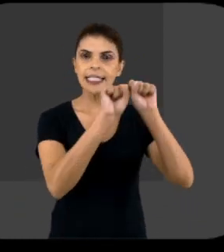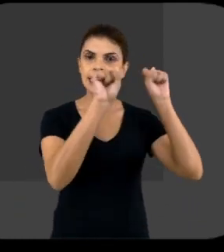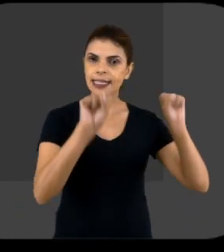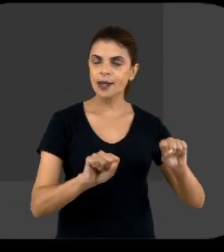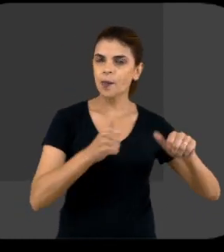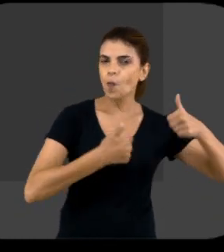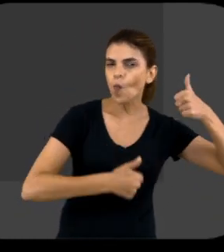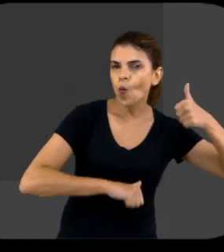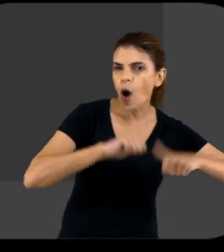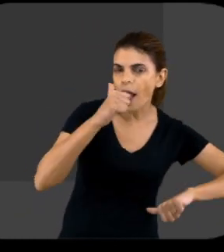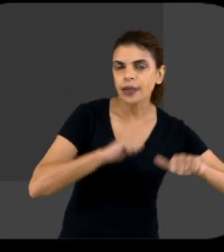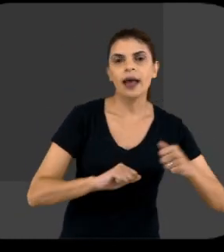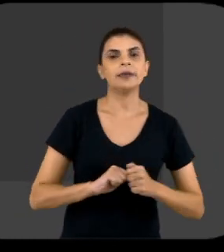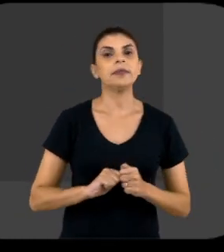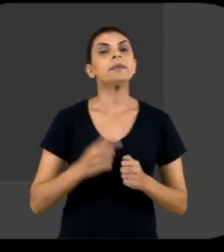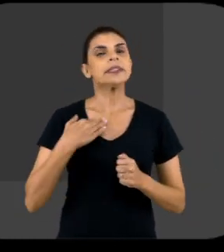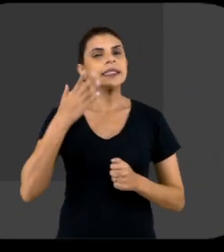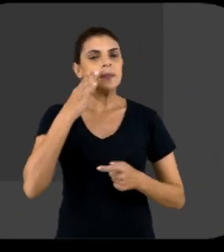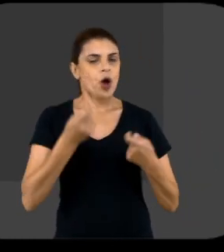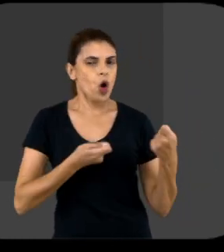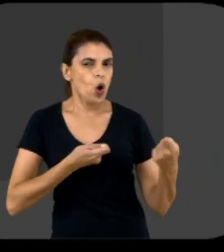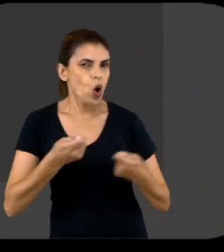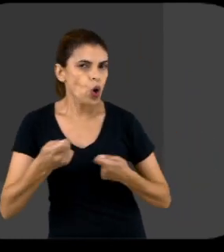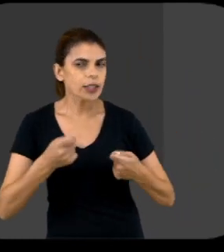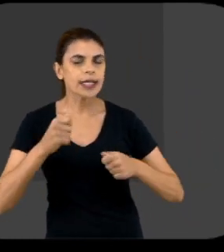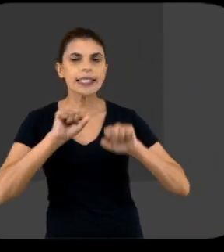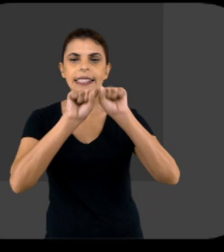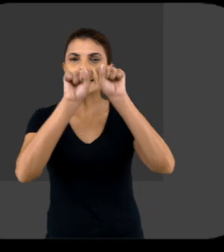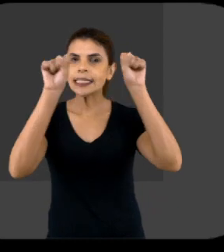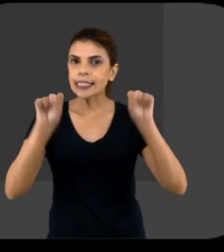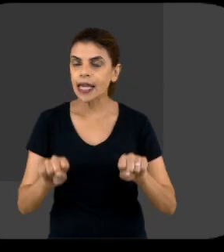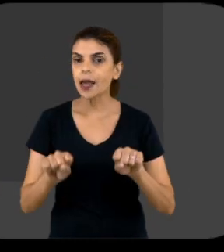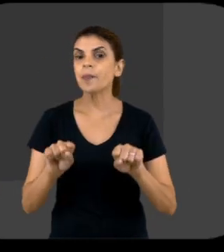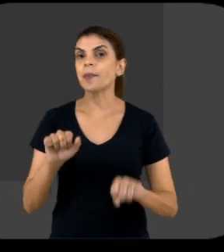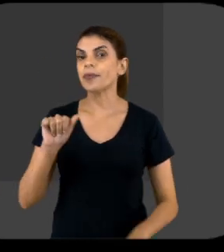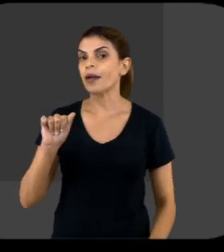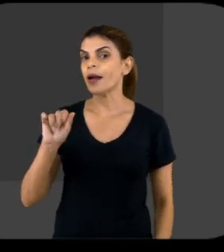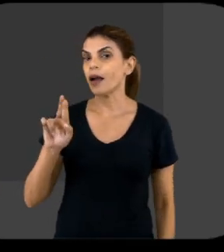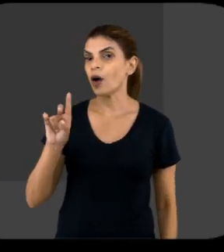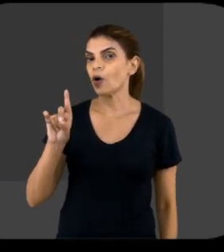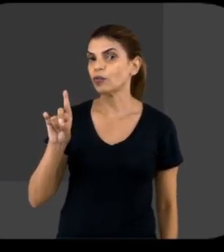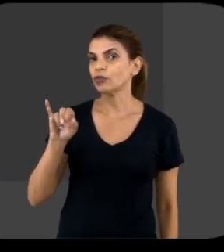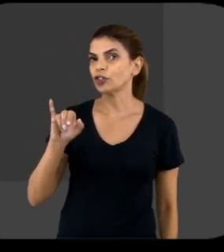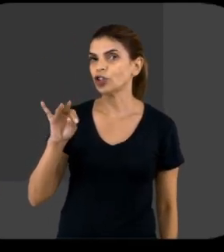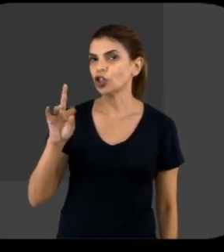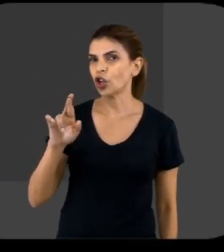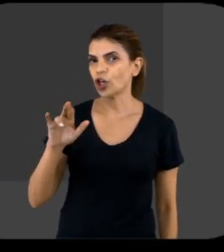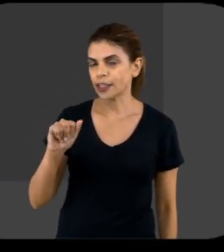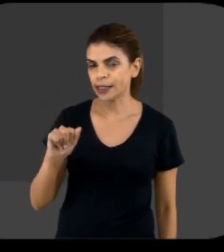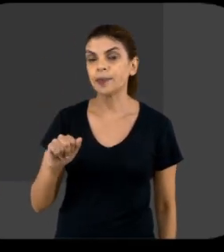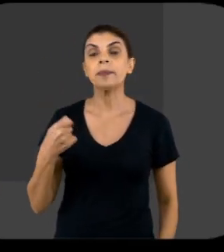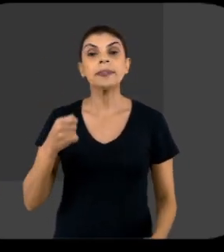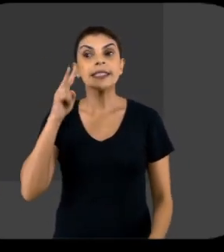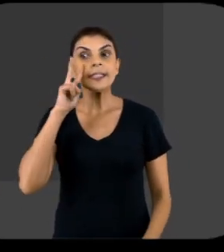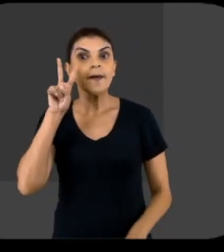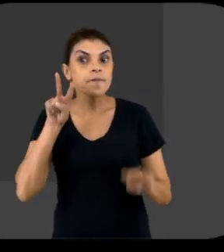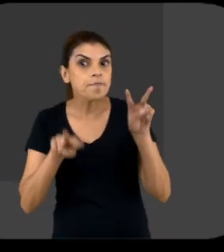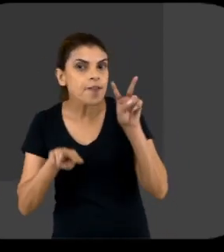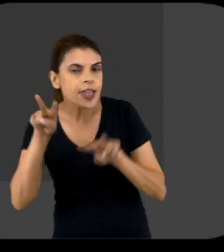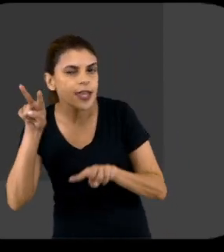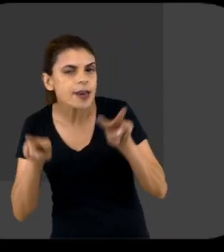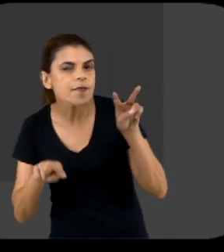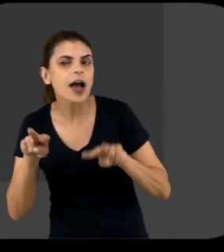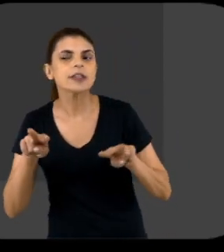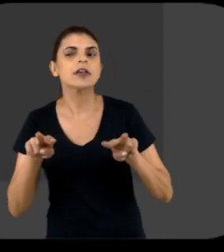da qualidade, você precisa medir esse sistema através de auditorias e reuniões de análises críticas, você precisa